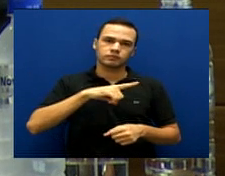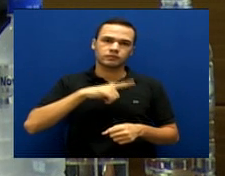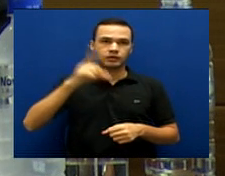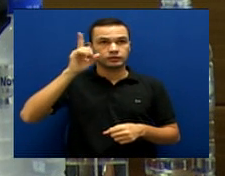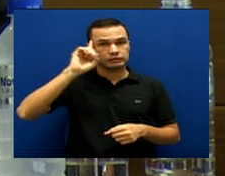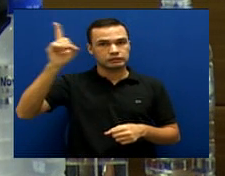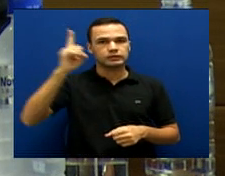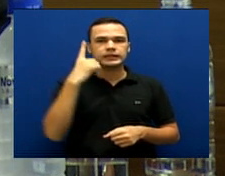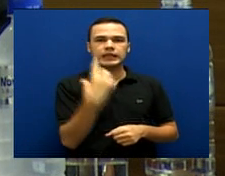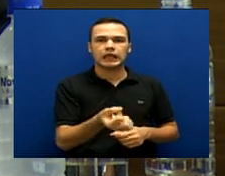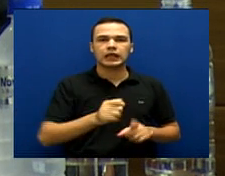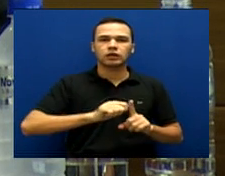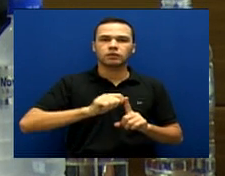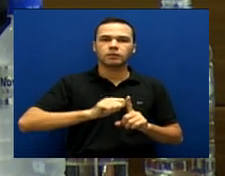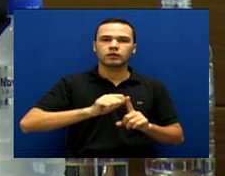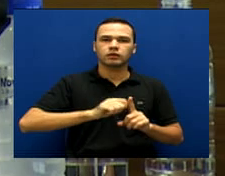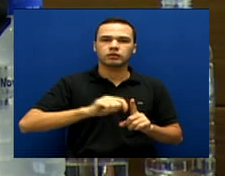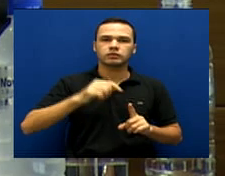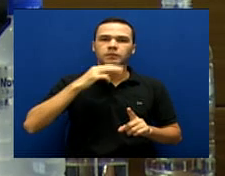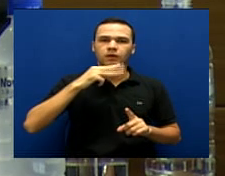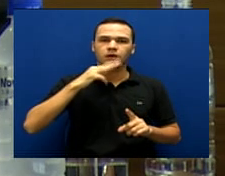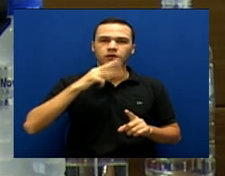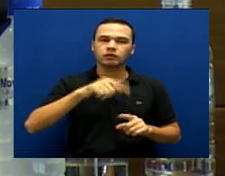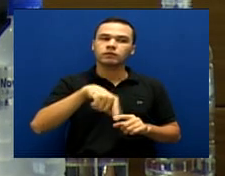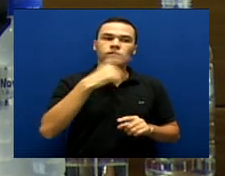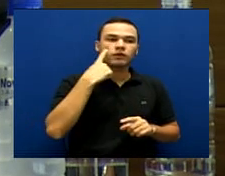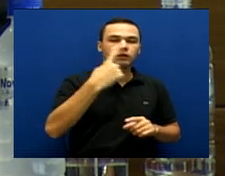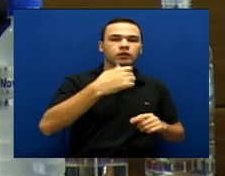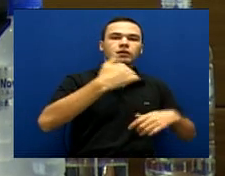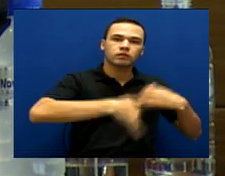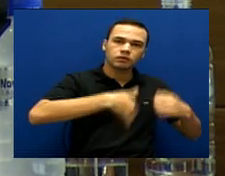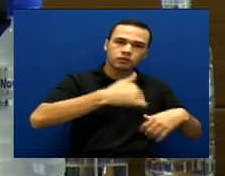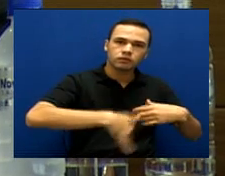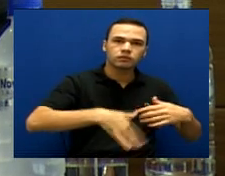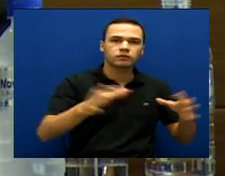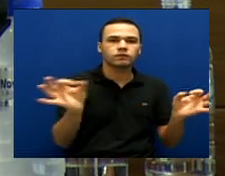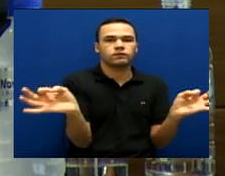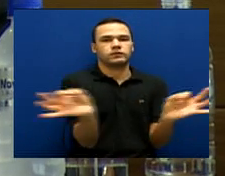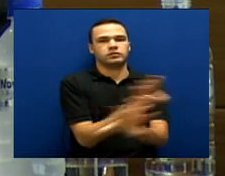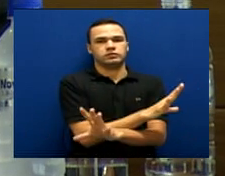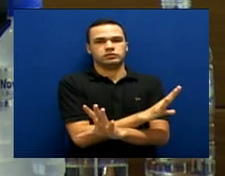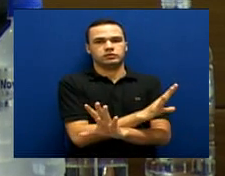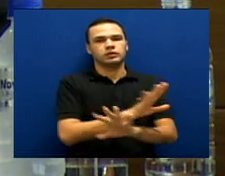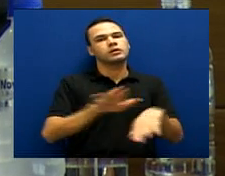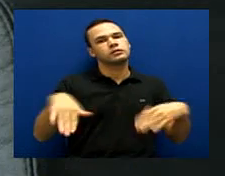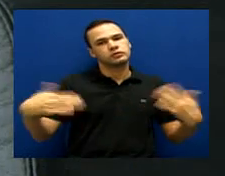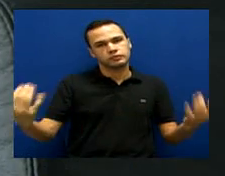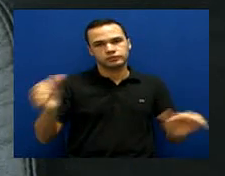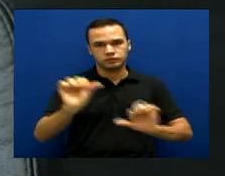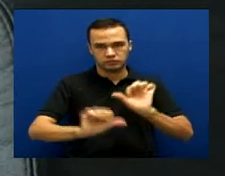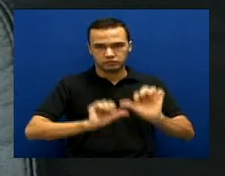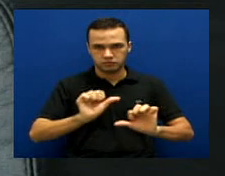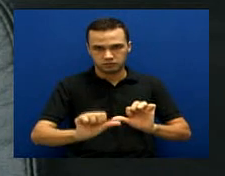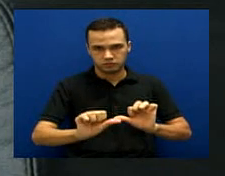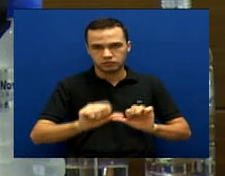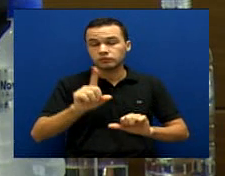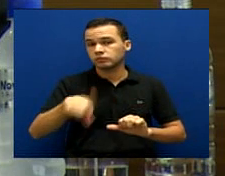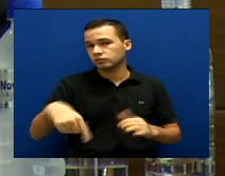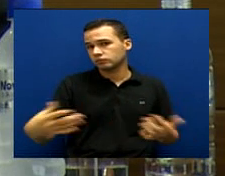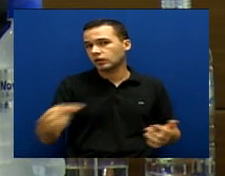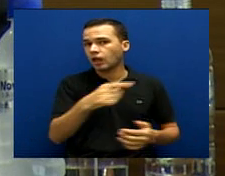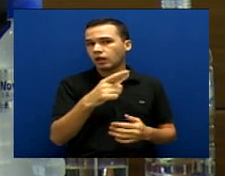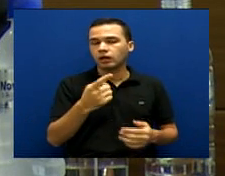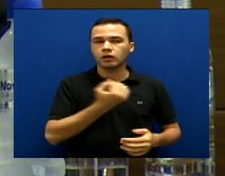10 de março de document ano para apresentar o balanço final esses números vão mudar esses números